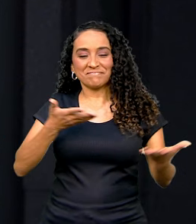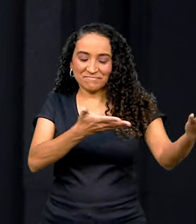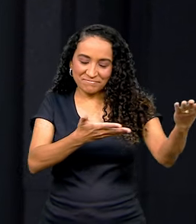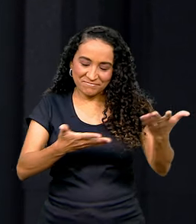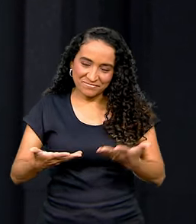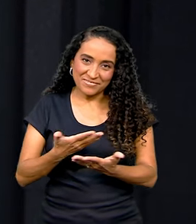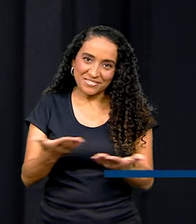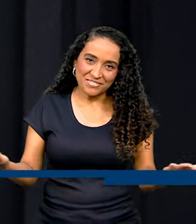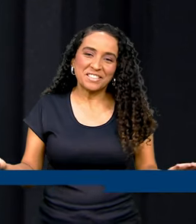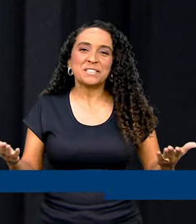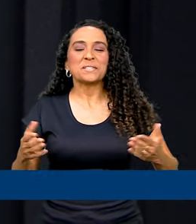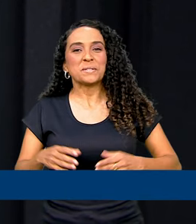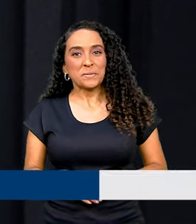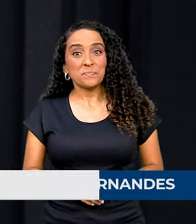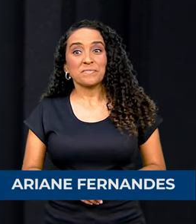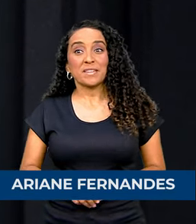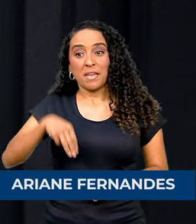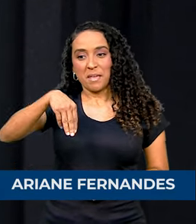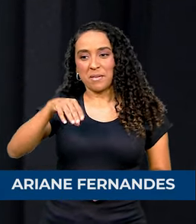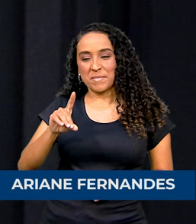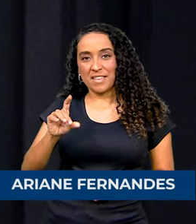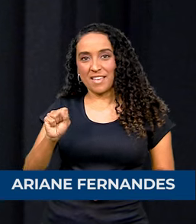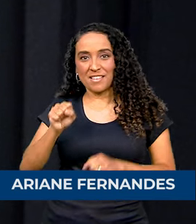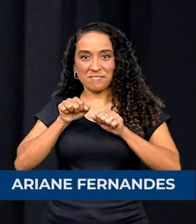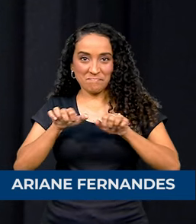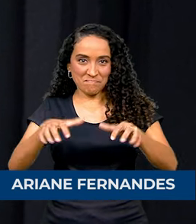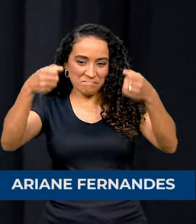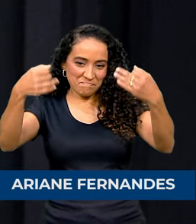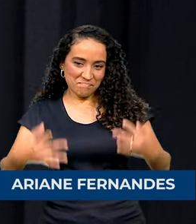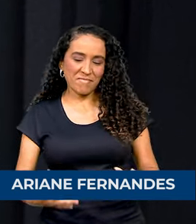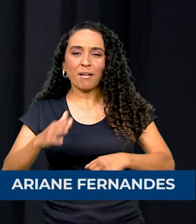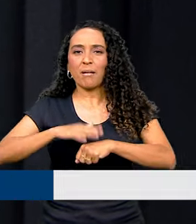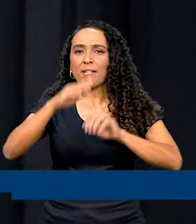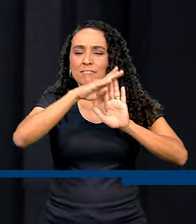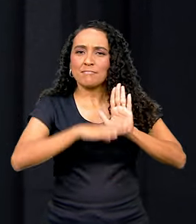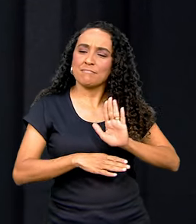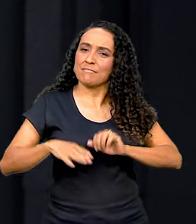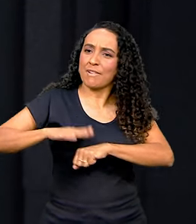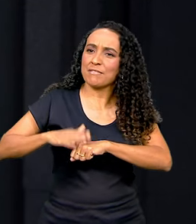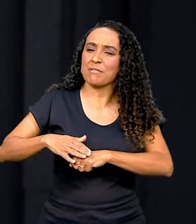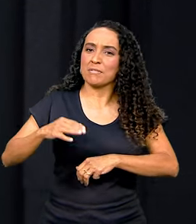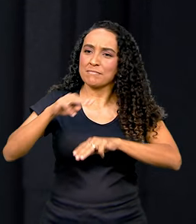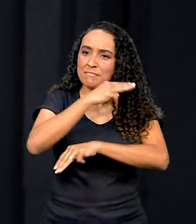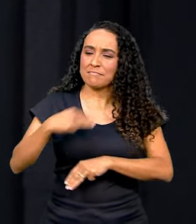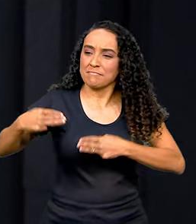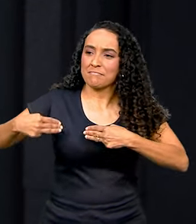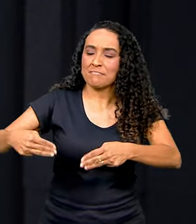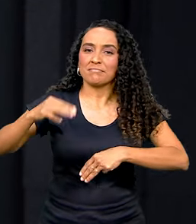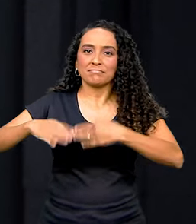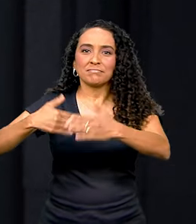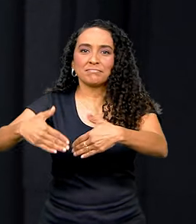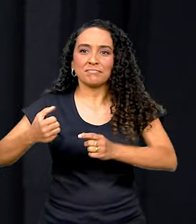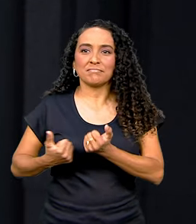Olá sejam todas bem-vindas e bem-vindos ao fal MDS um programa sobre as ações do Ministério do Desenvolvimento e